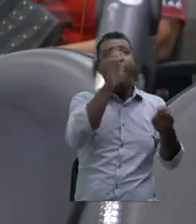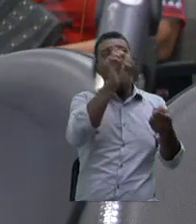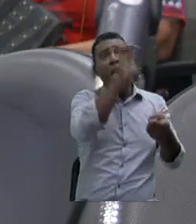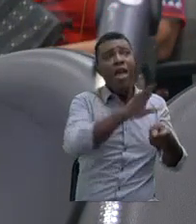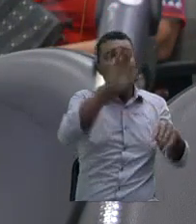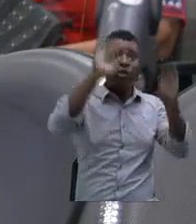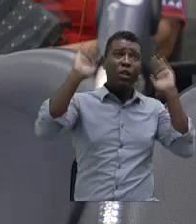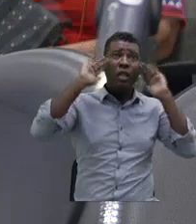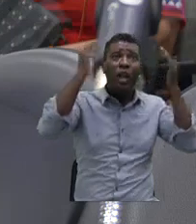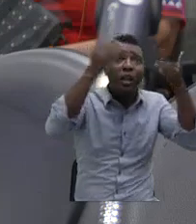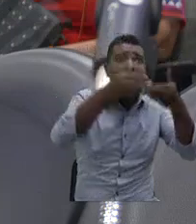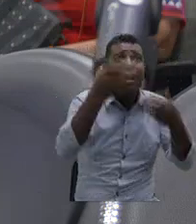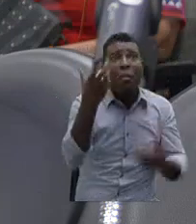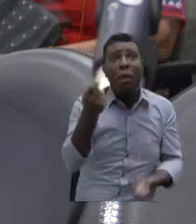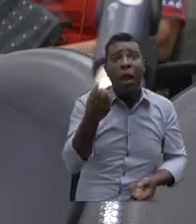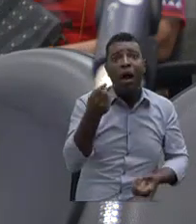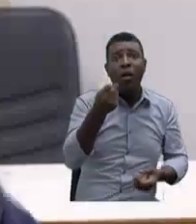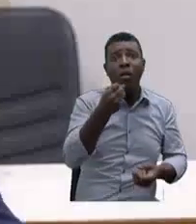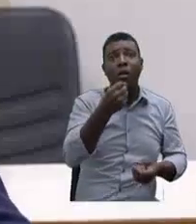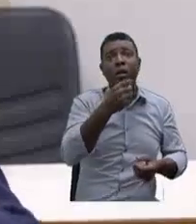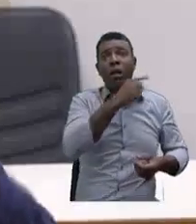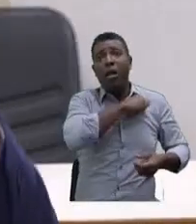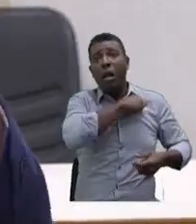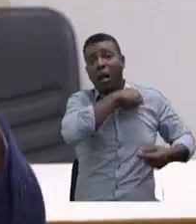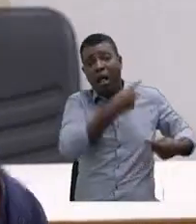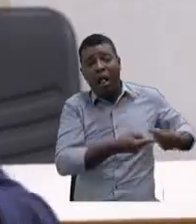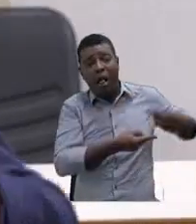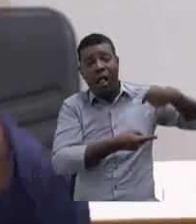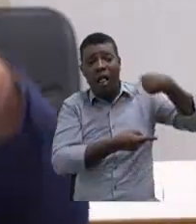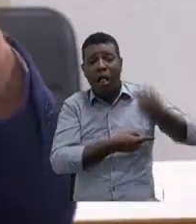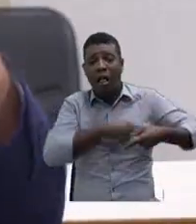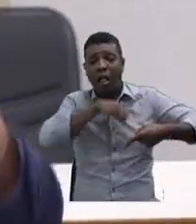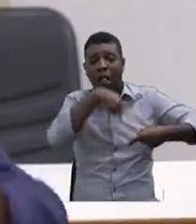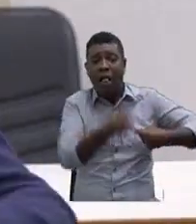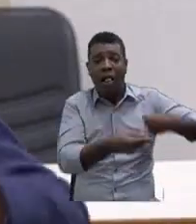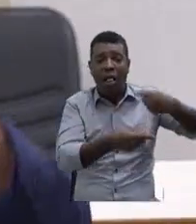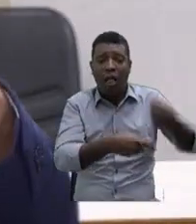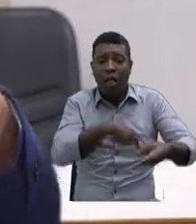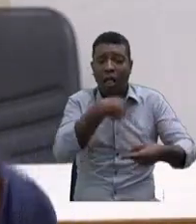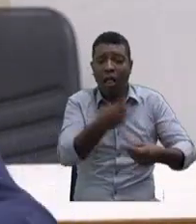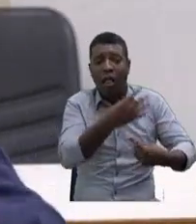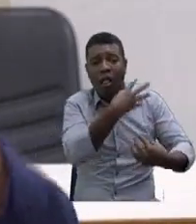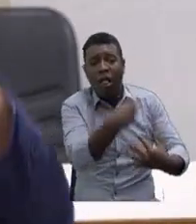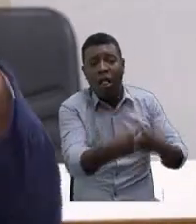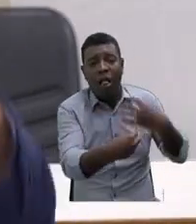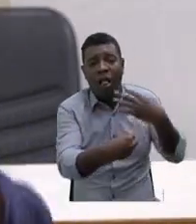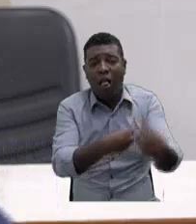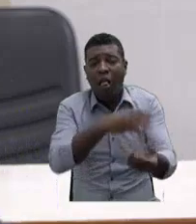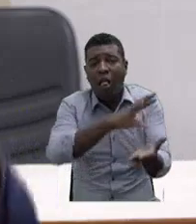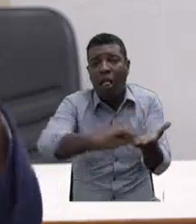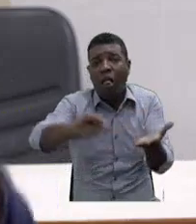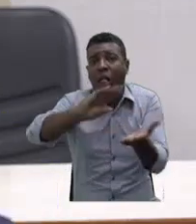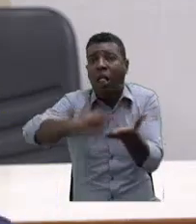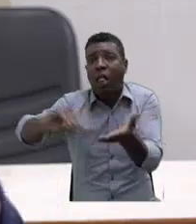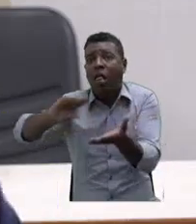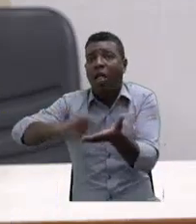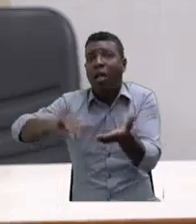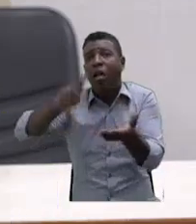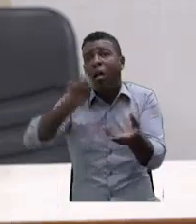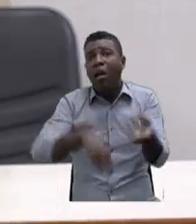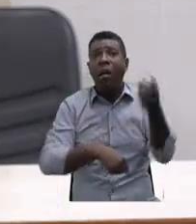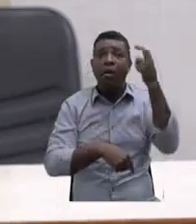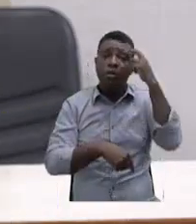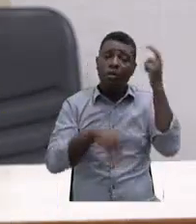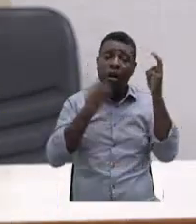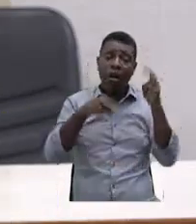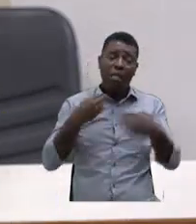E isso vai se repetindo na cadeia produtiva inteirinha da cultura, da vida mesma como ela